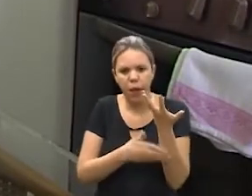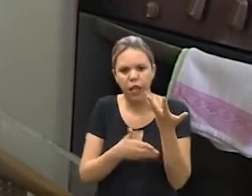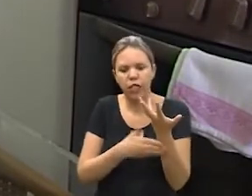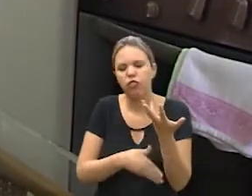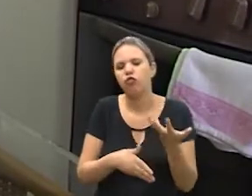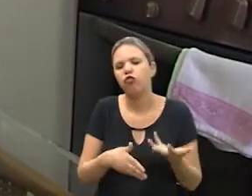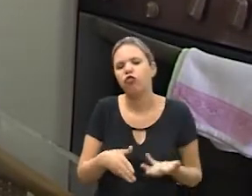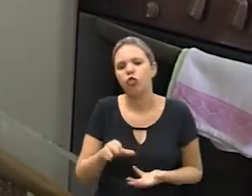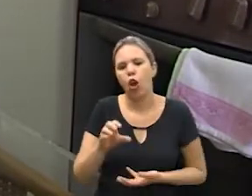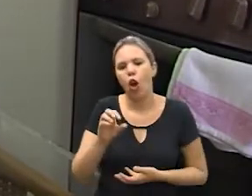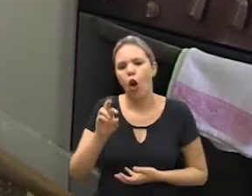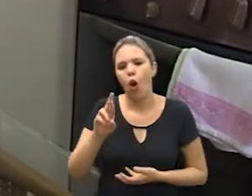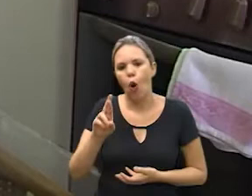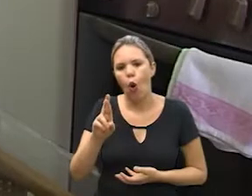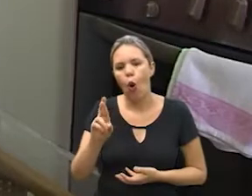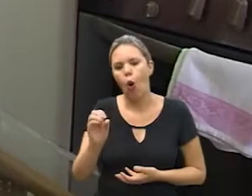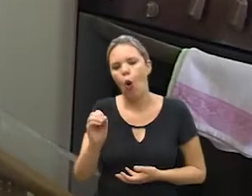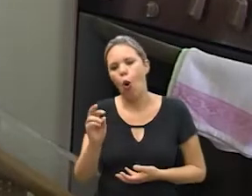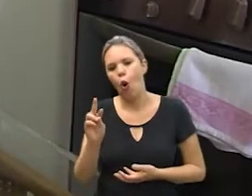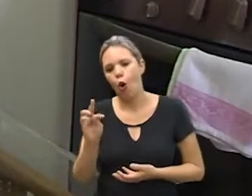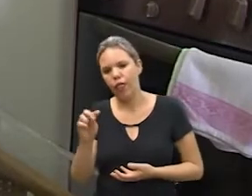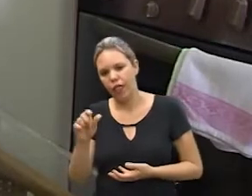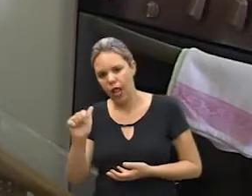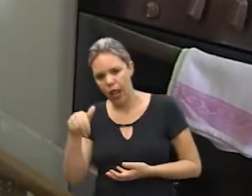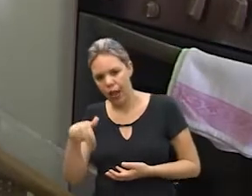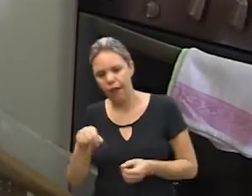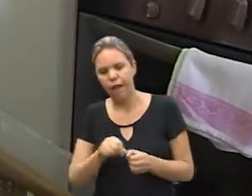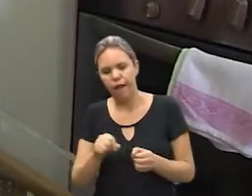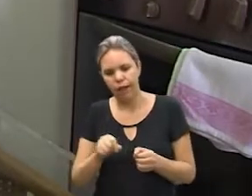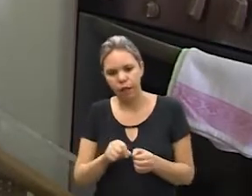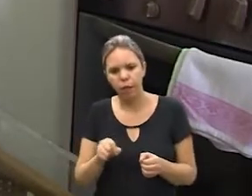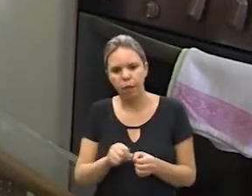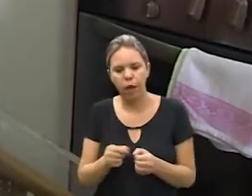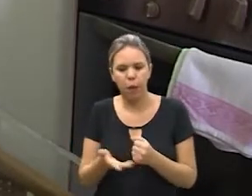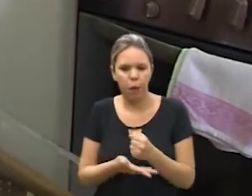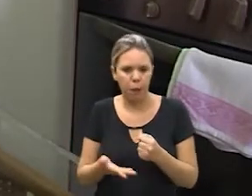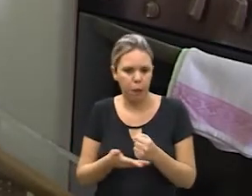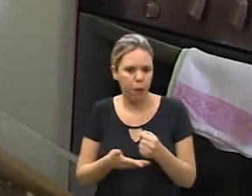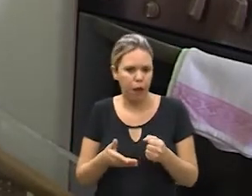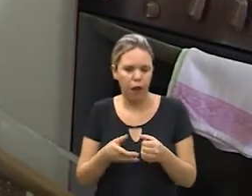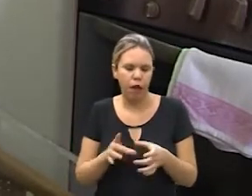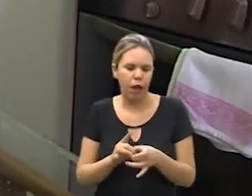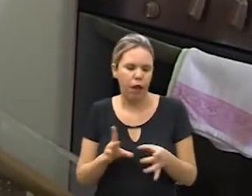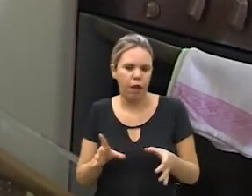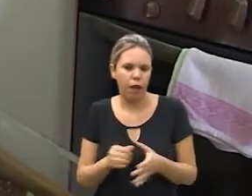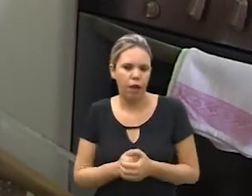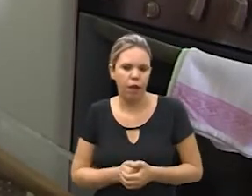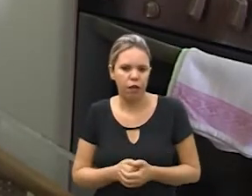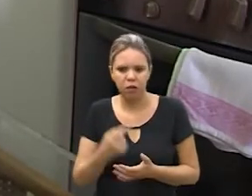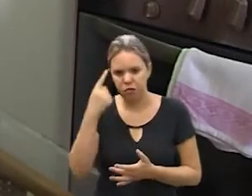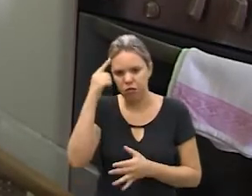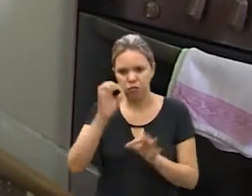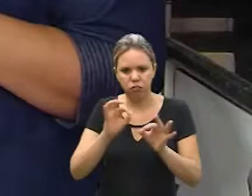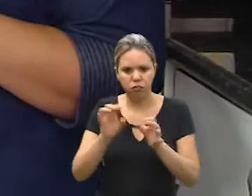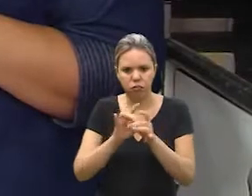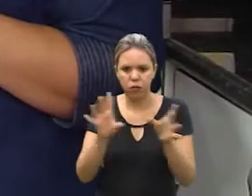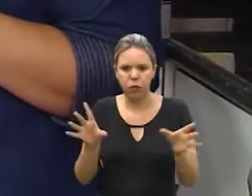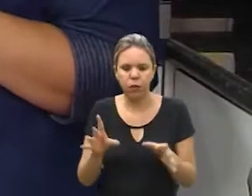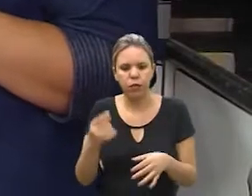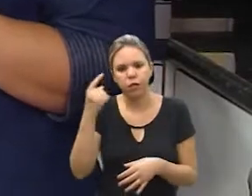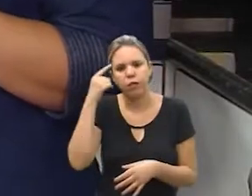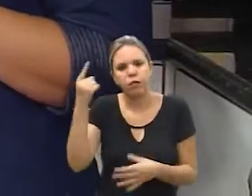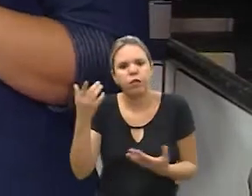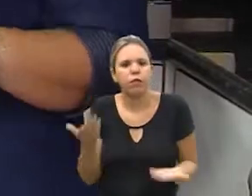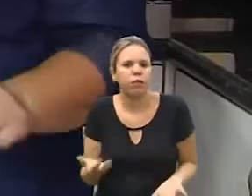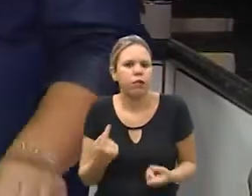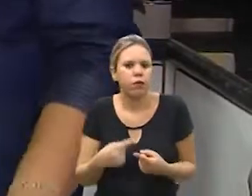assim, fica uma coisa mais agridoce. Isso, essa aqui é uma base. A partir daqui pode deixar a criatividade voar. E é uma